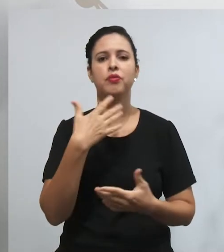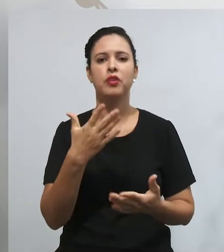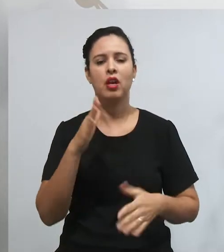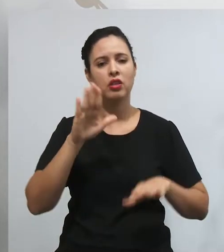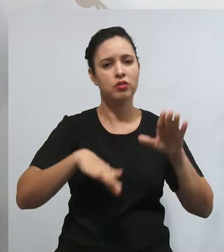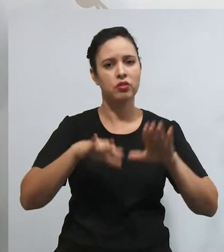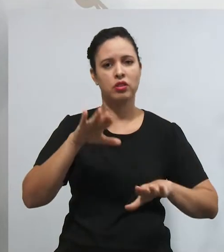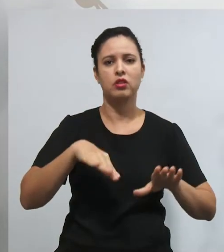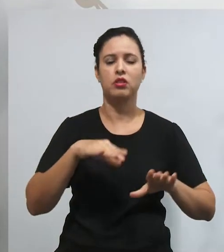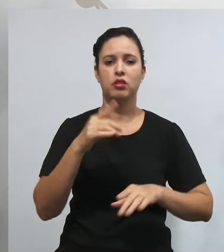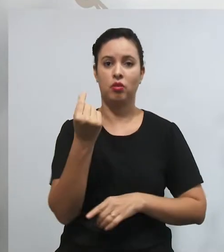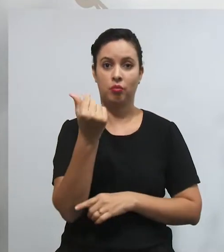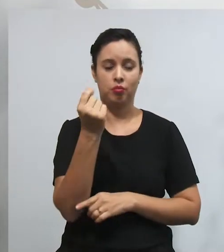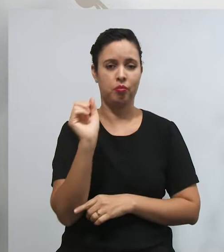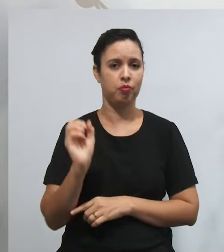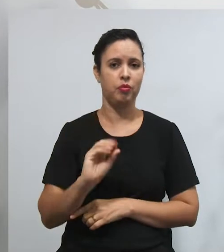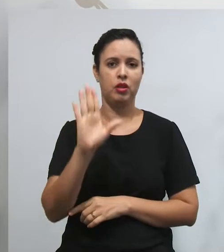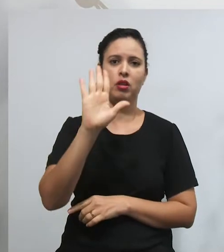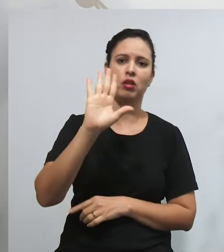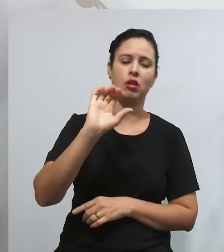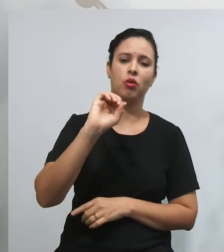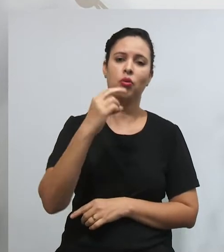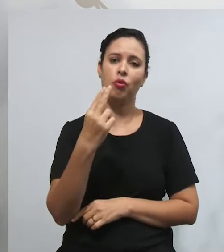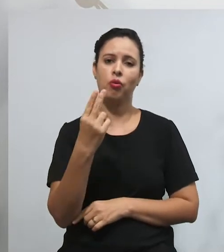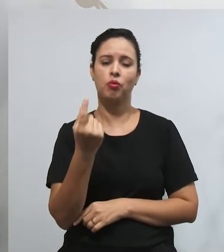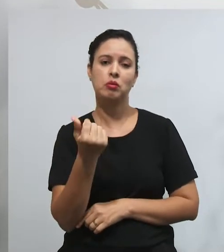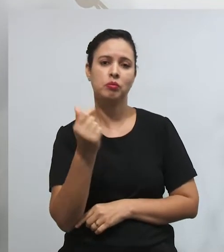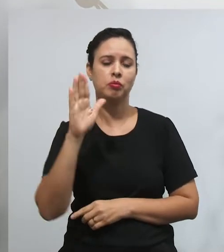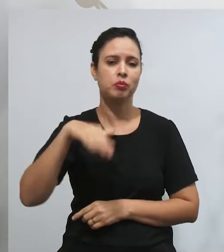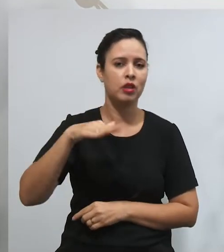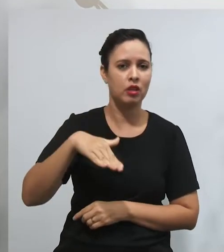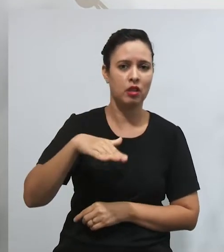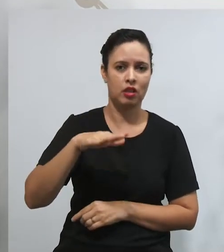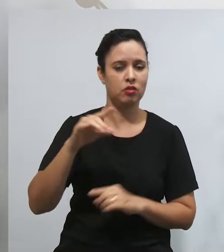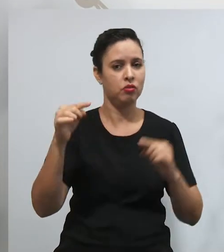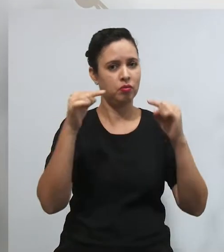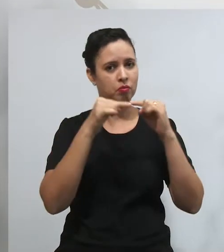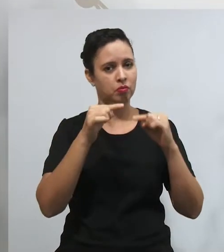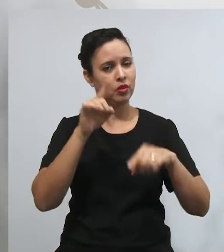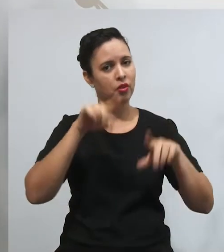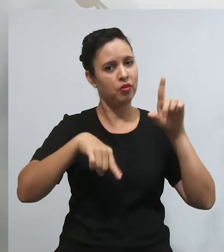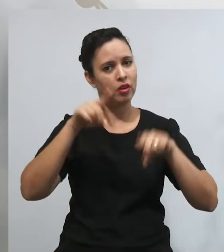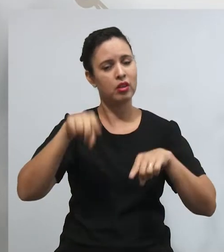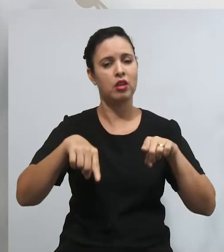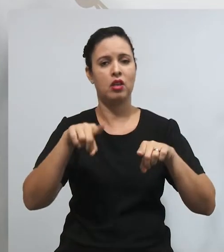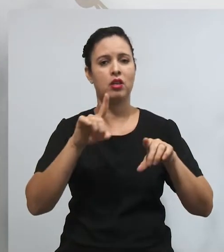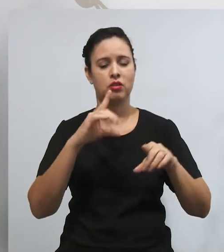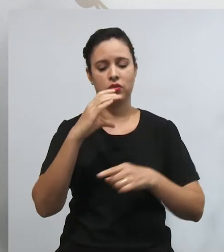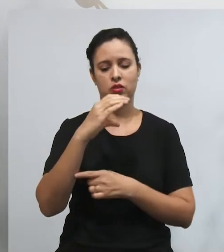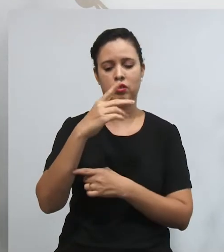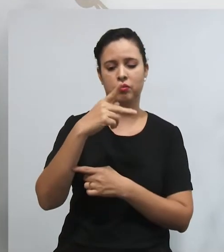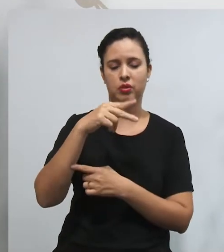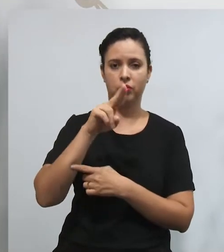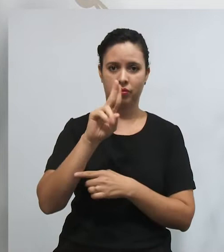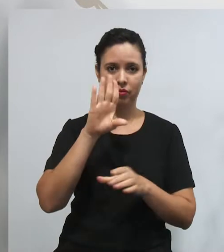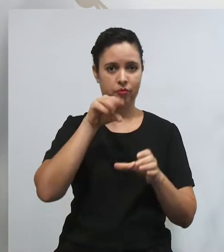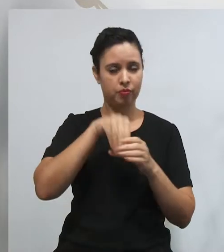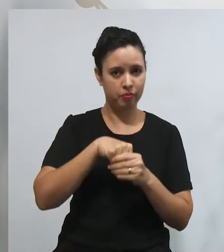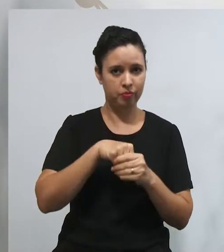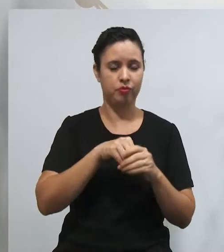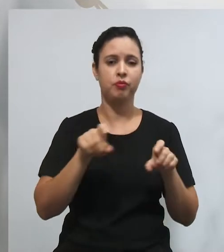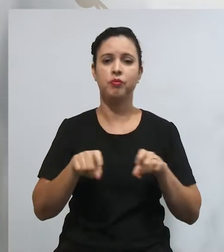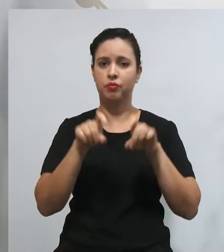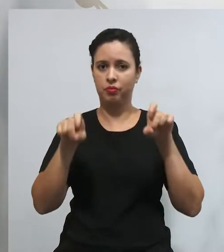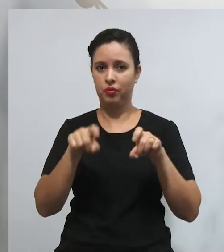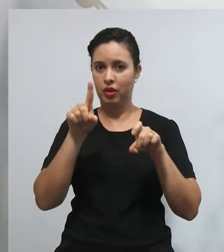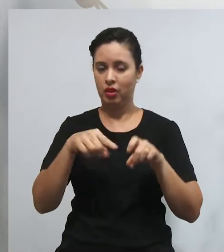vai variar de acordo com o tipo do processador que está instalado naquele computador, tá? Naquela máquina. Então, muito importante